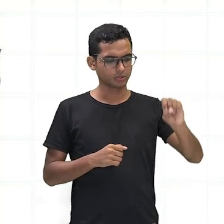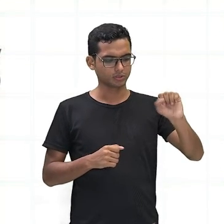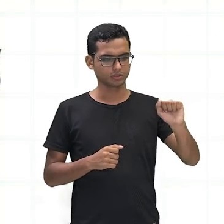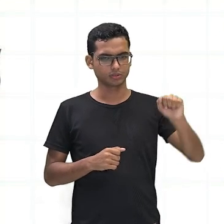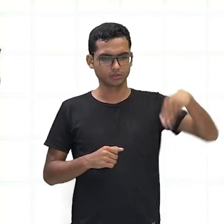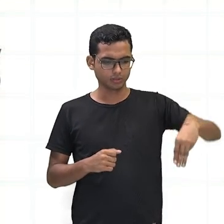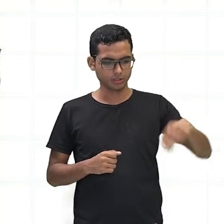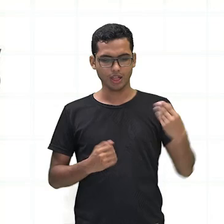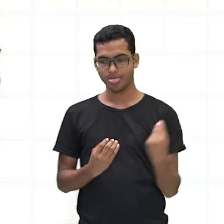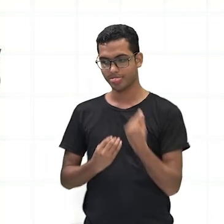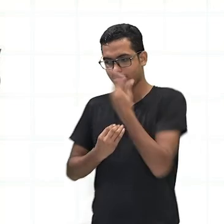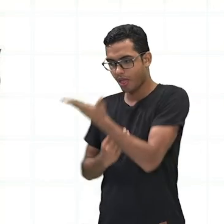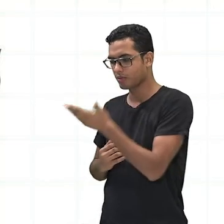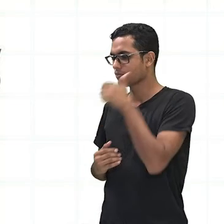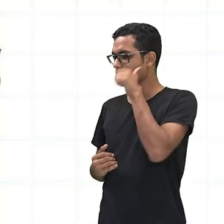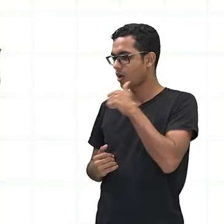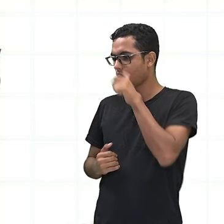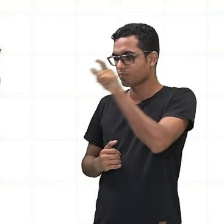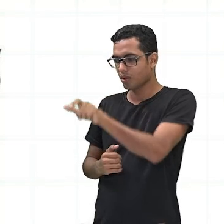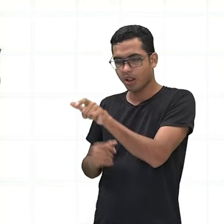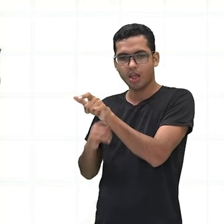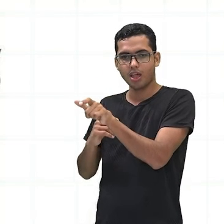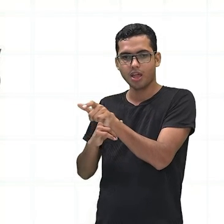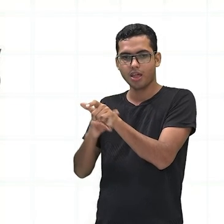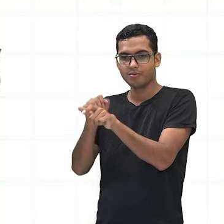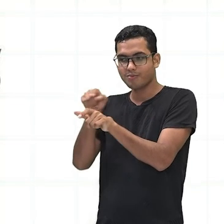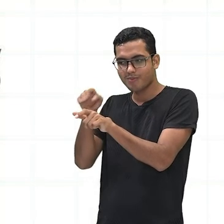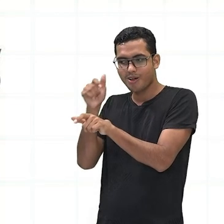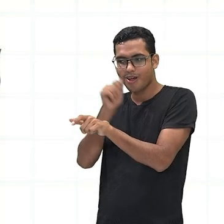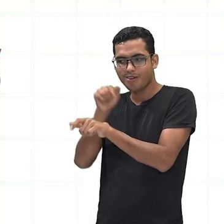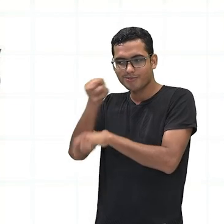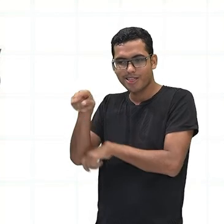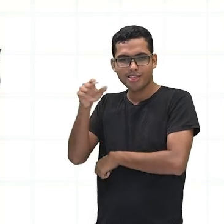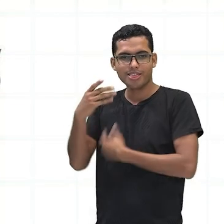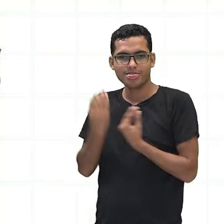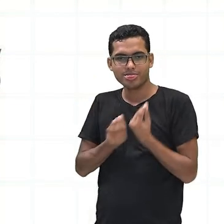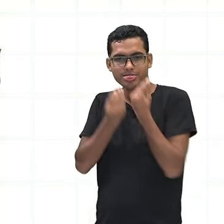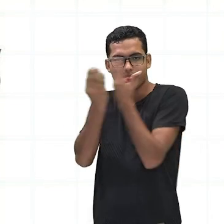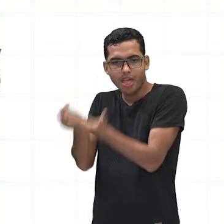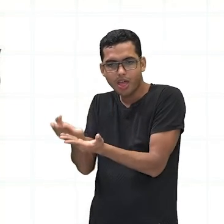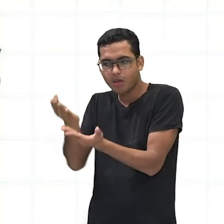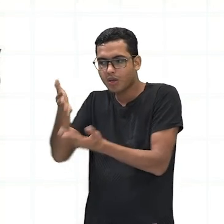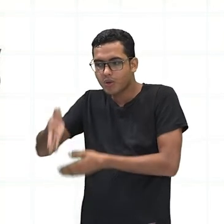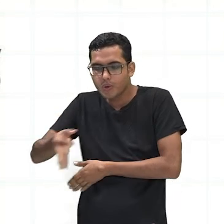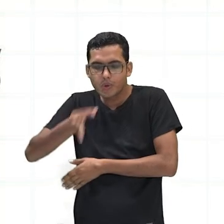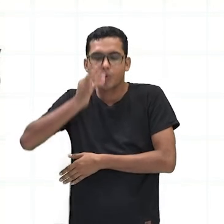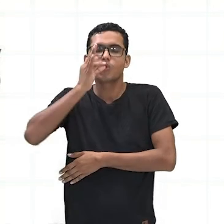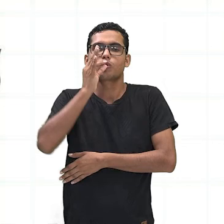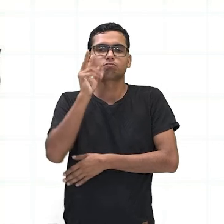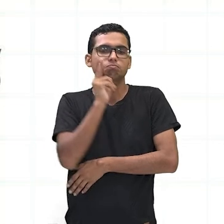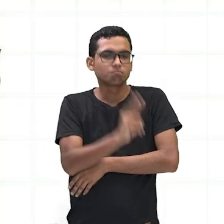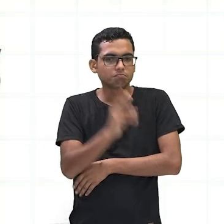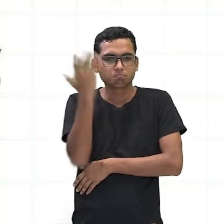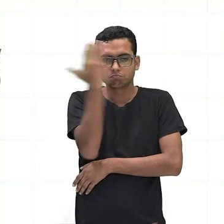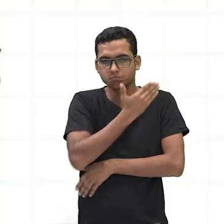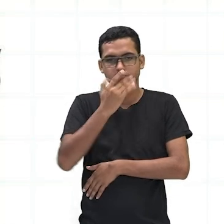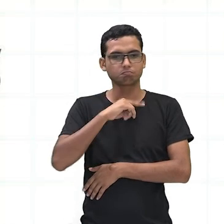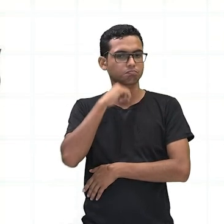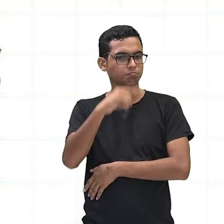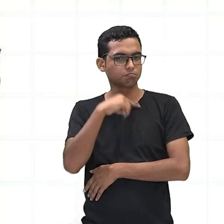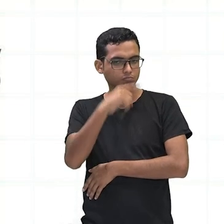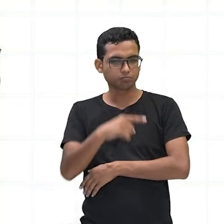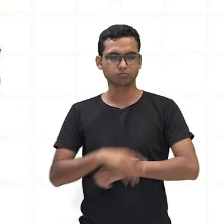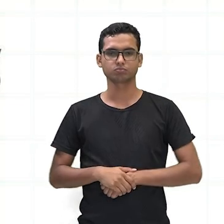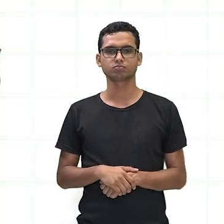see. Ninguém poderia vê-lo, né? See him either. He used the magic to help